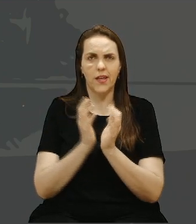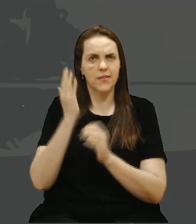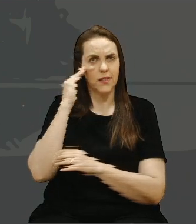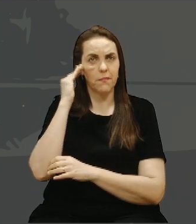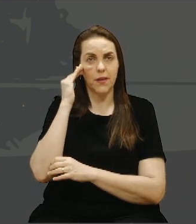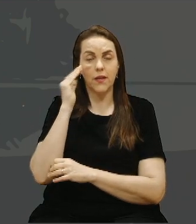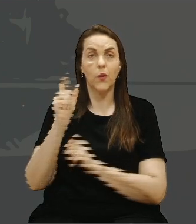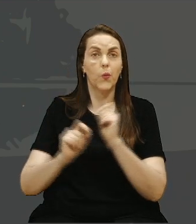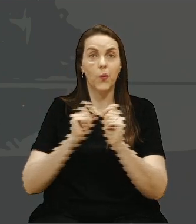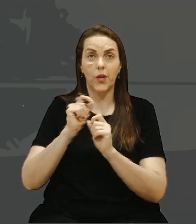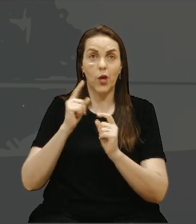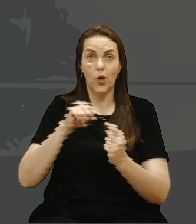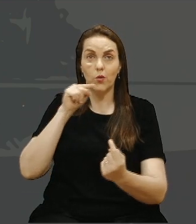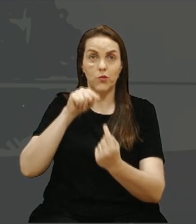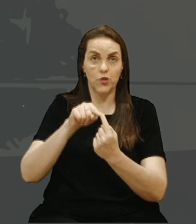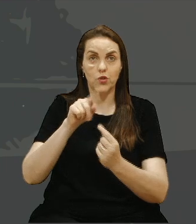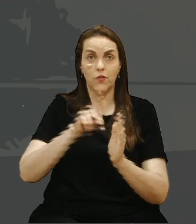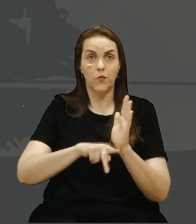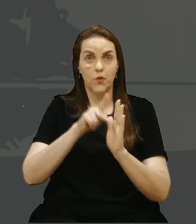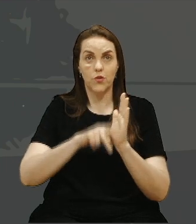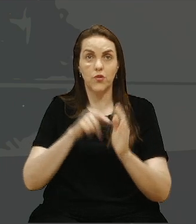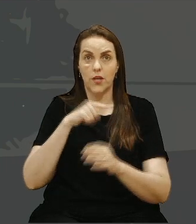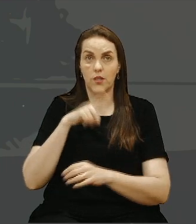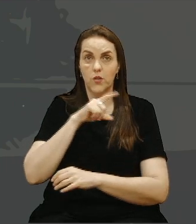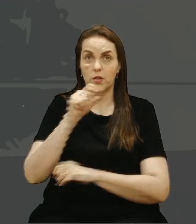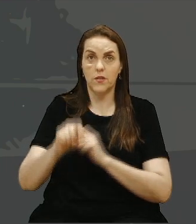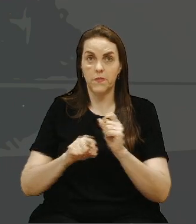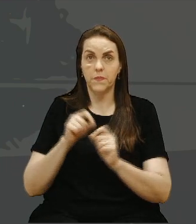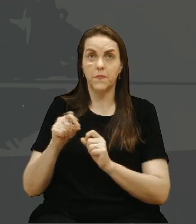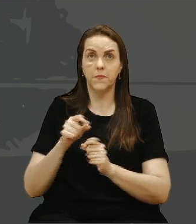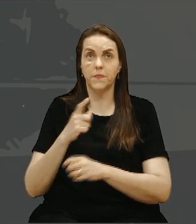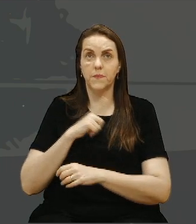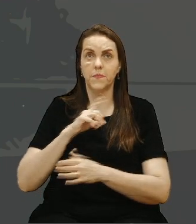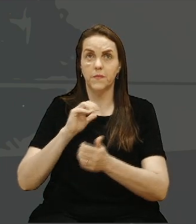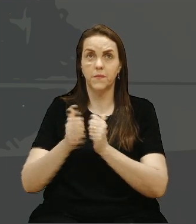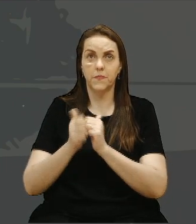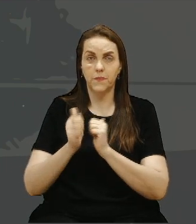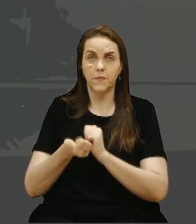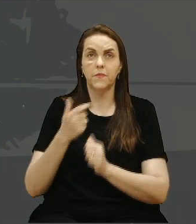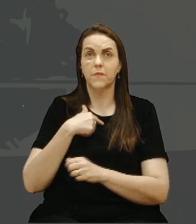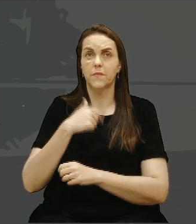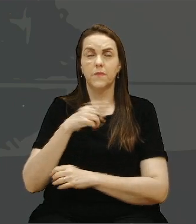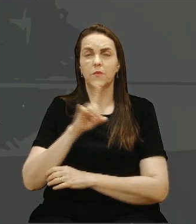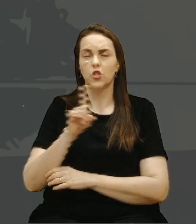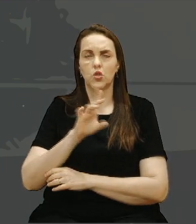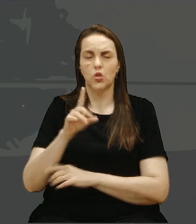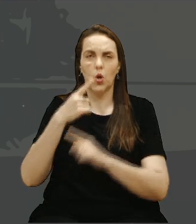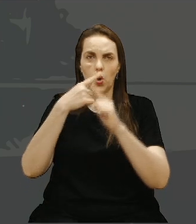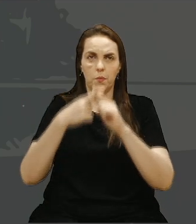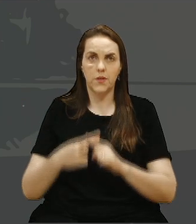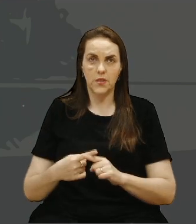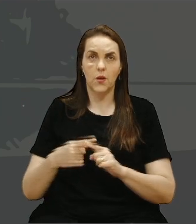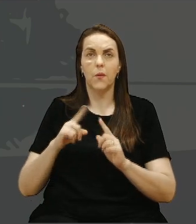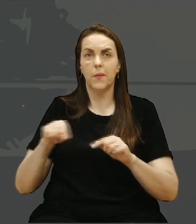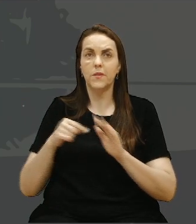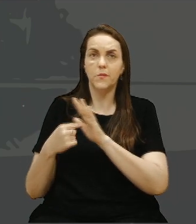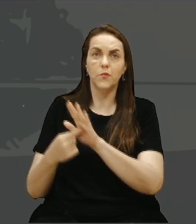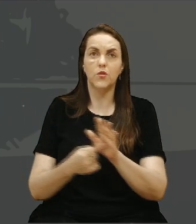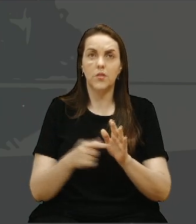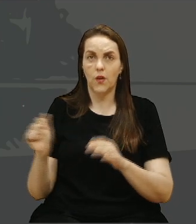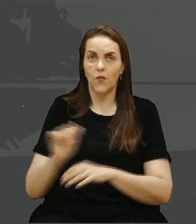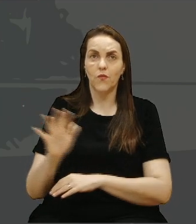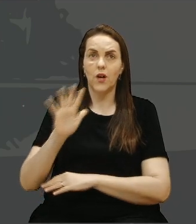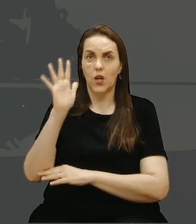justamente fomentar potenciais praticantes do esporte, não de alto rendimento apenas, de competição, mas mostrar o valor